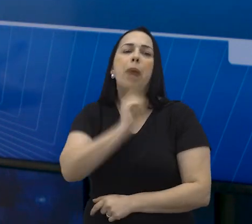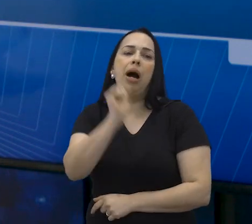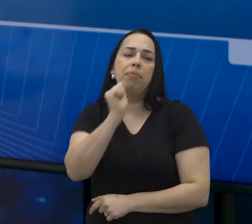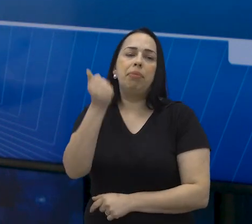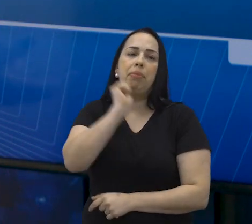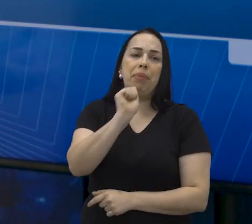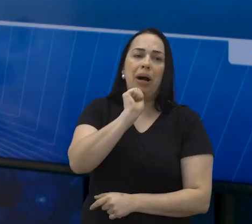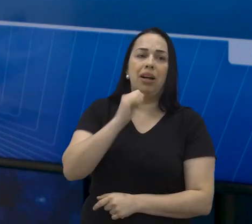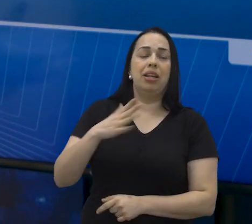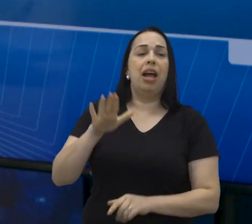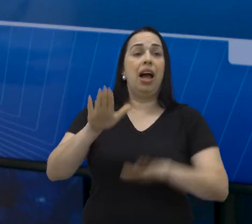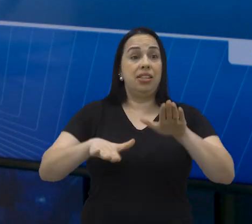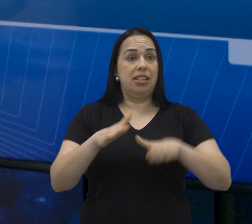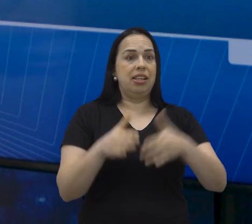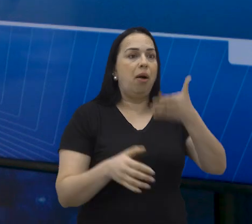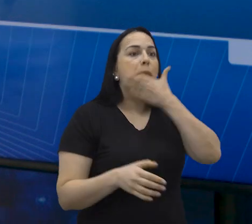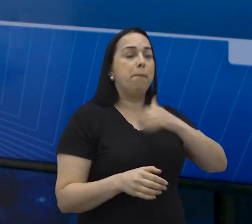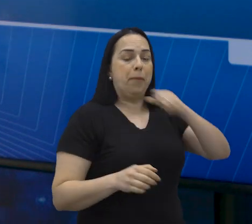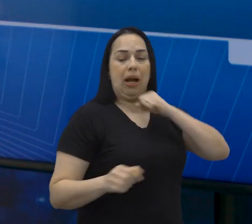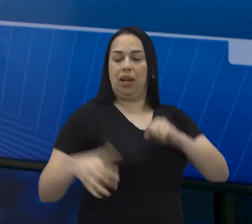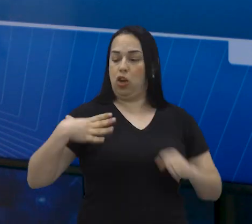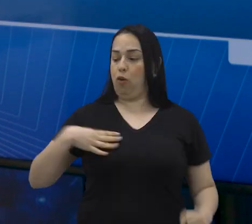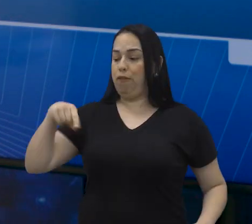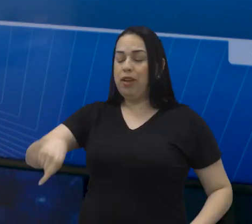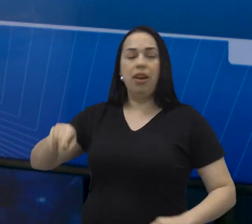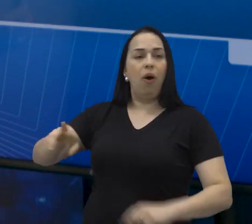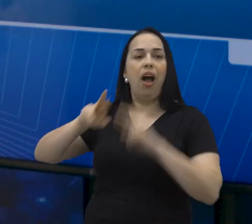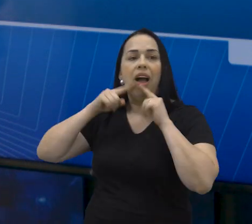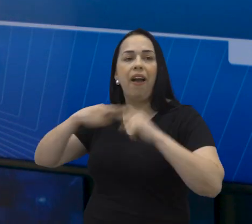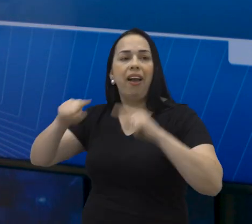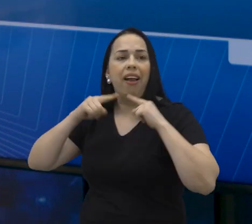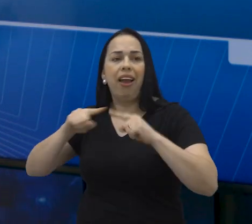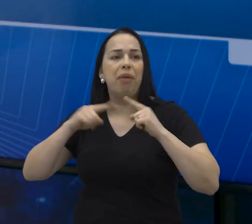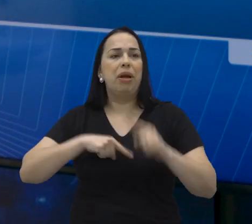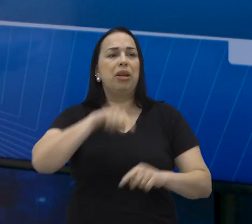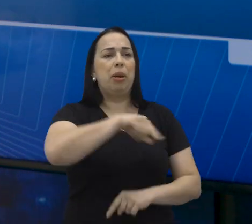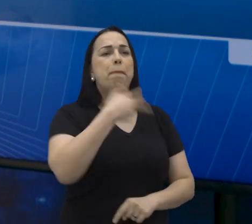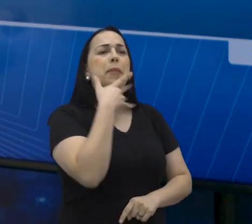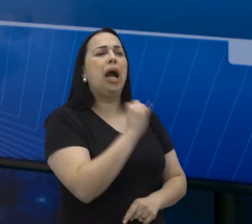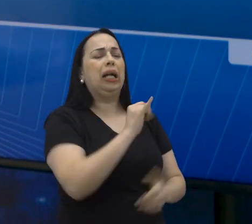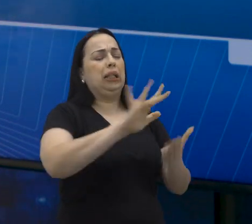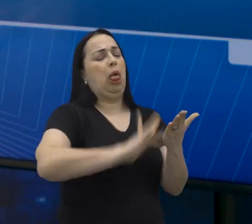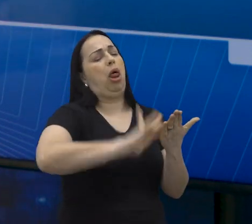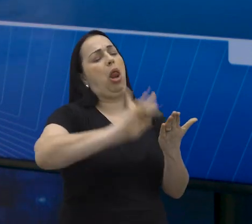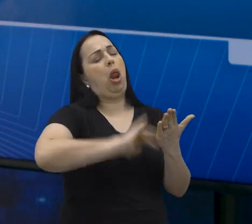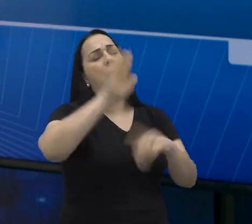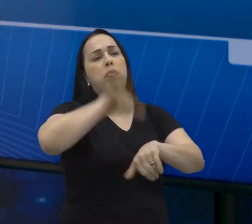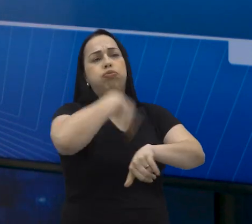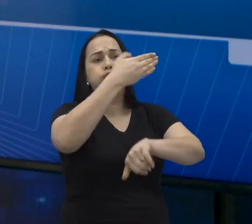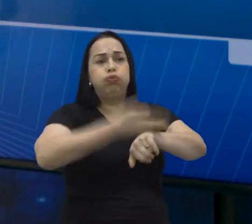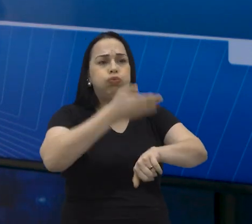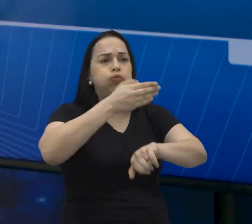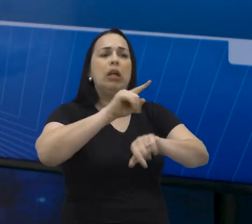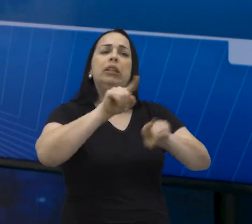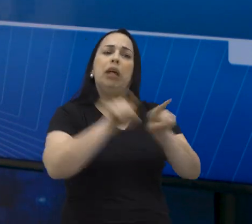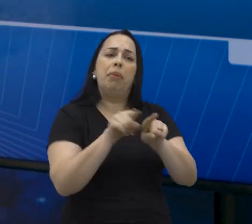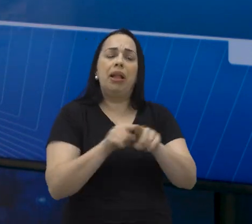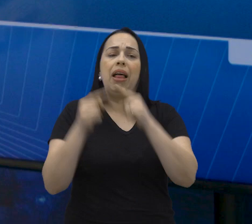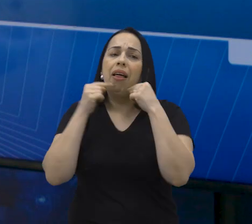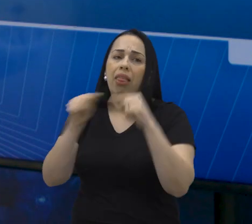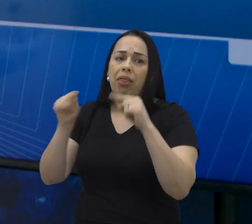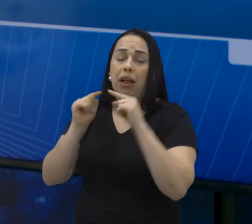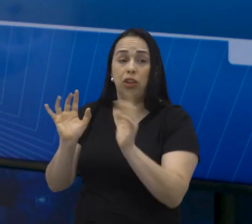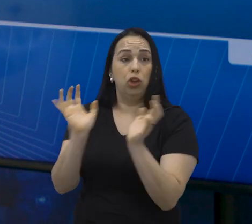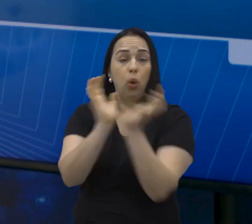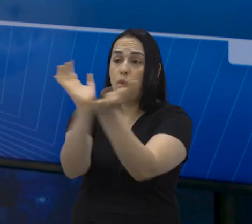dos filhos, às vezes crianças, bem pequenininhas, trazem que os pais não saem do celular e vice-versa, Então, essa queixa acaba